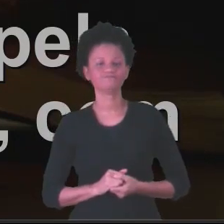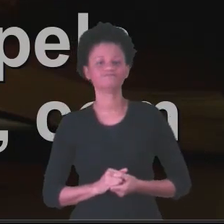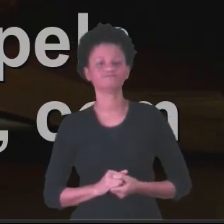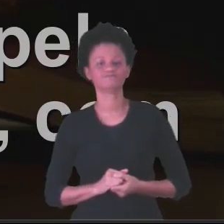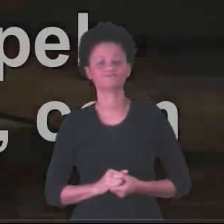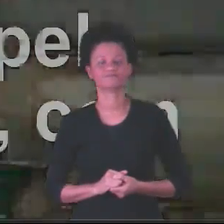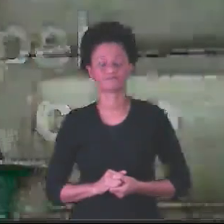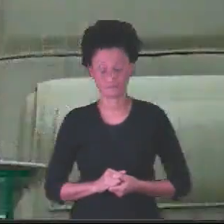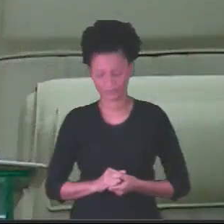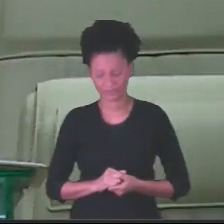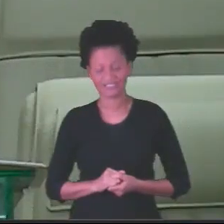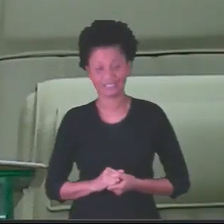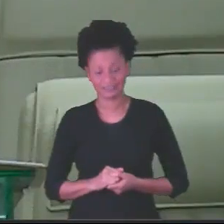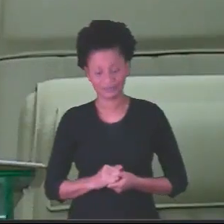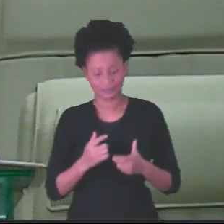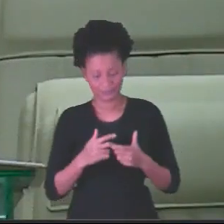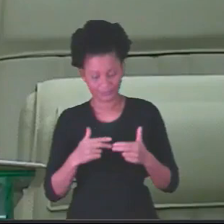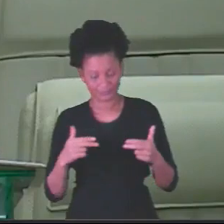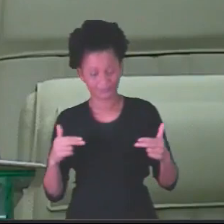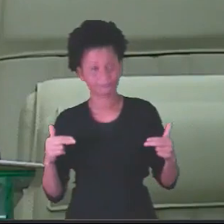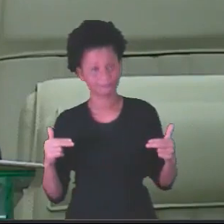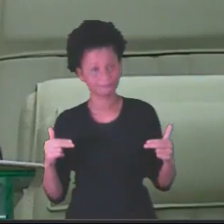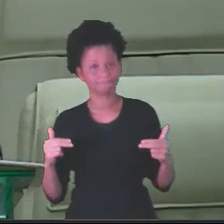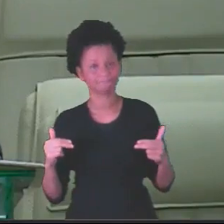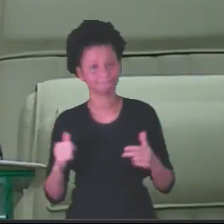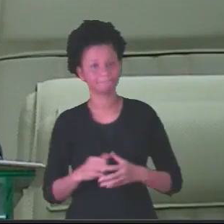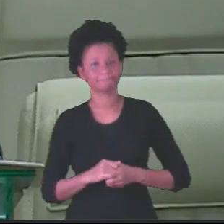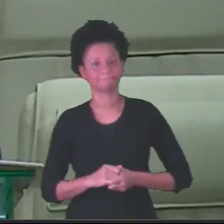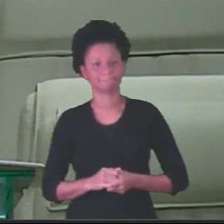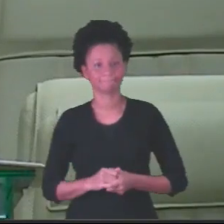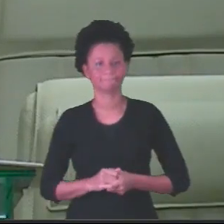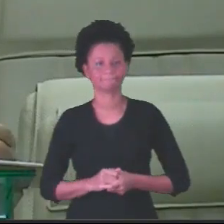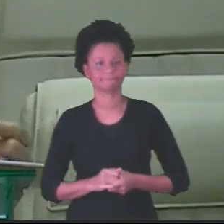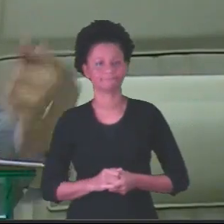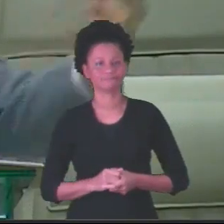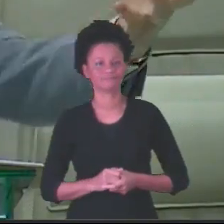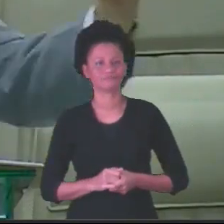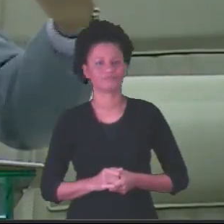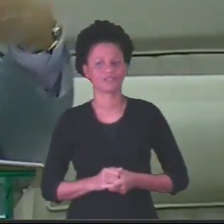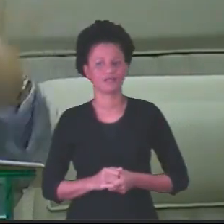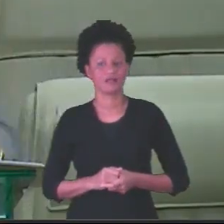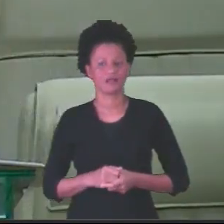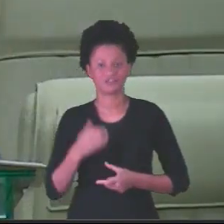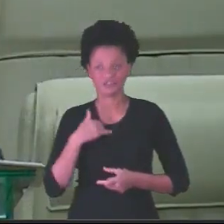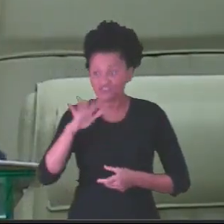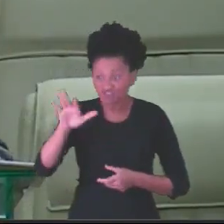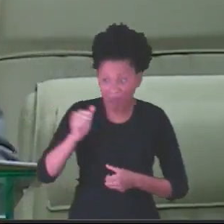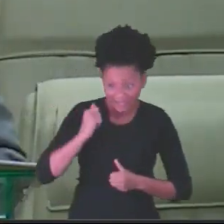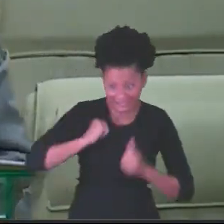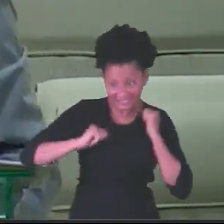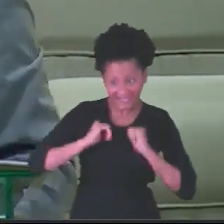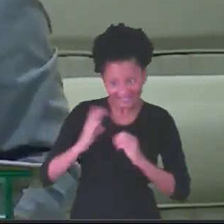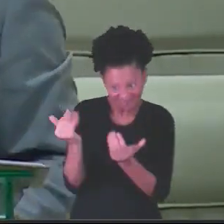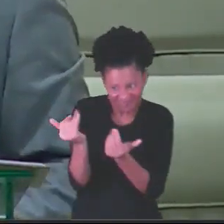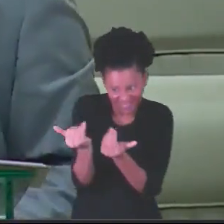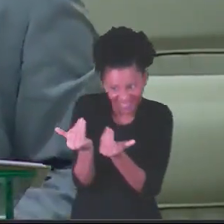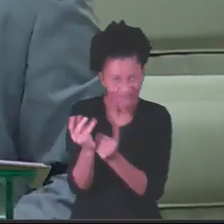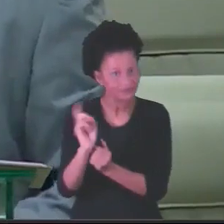e é uma coisa aqui e a gente não chama ela vem